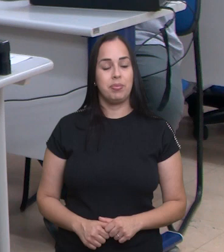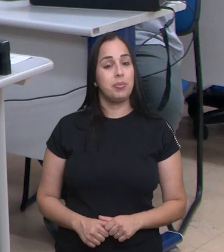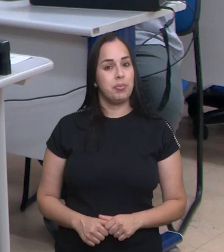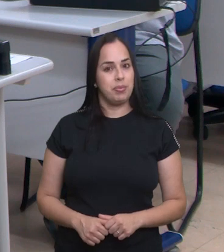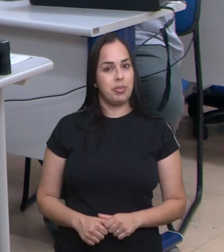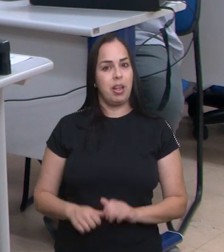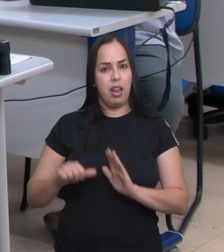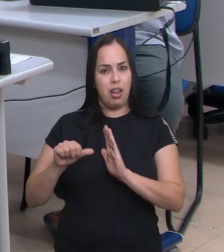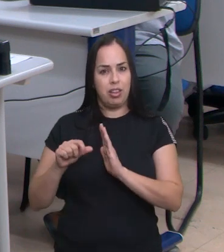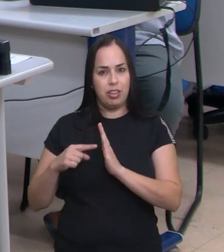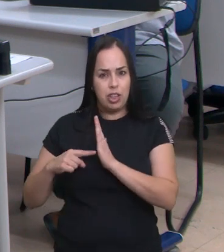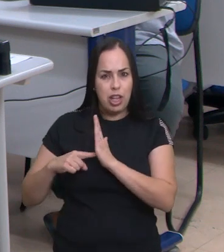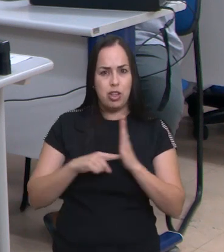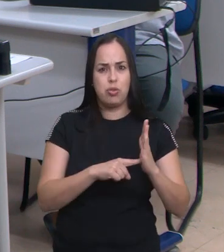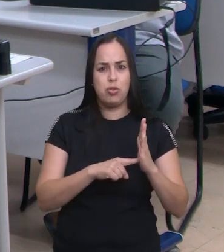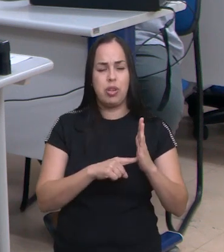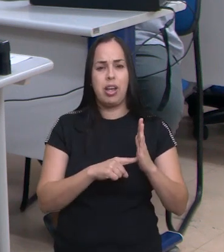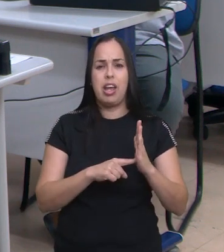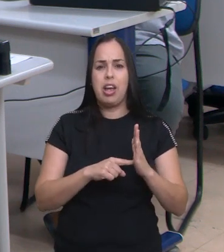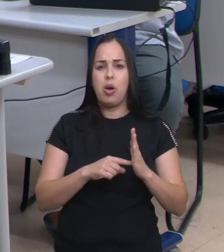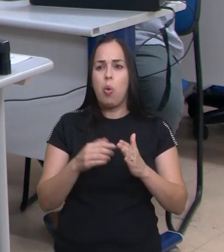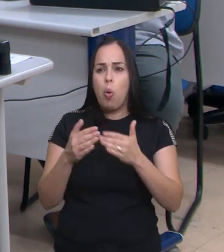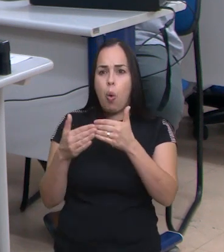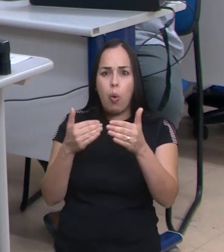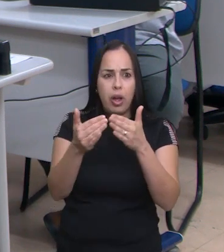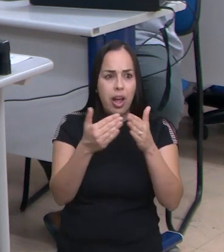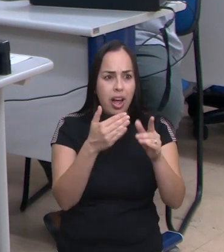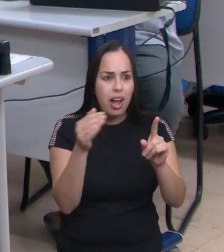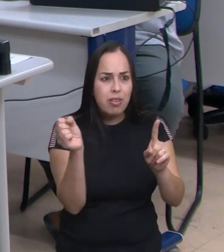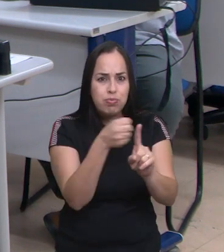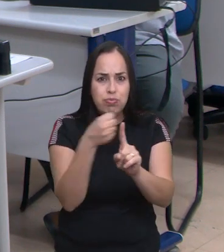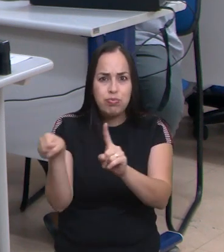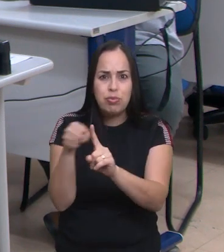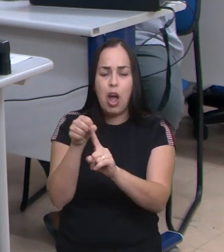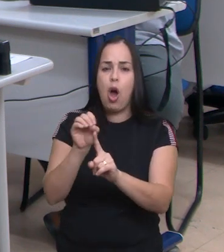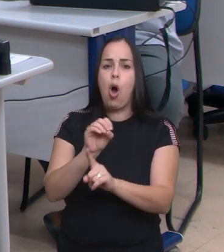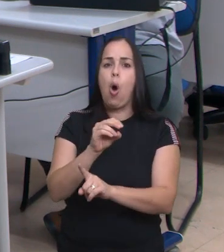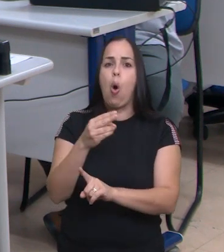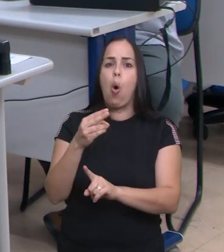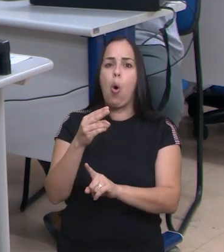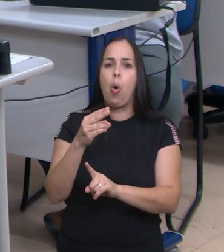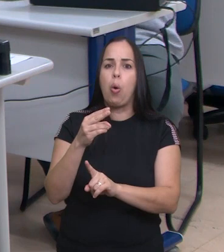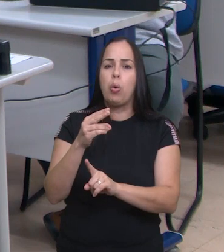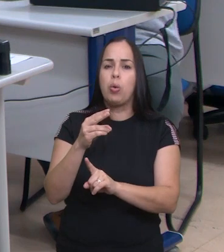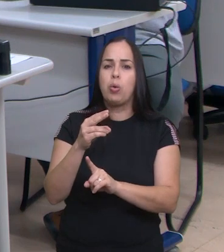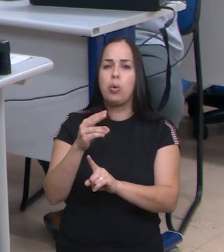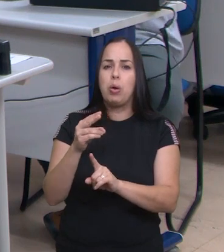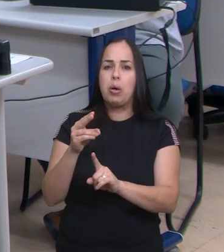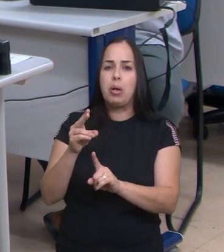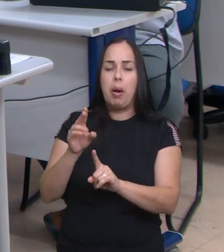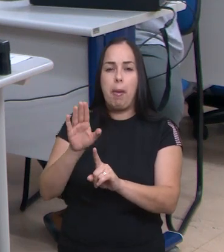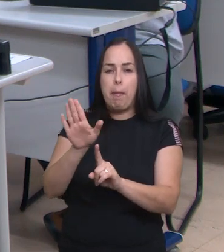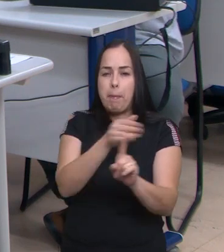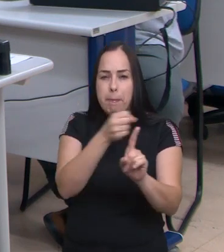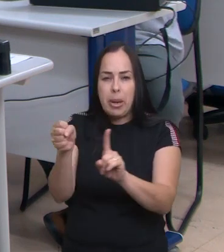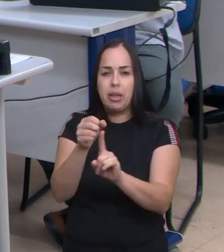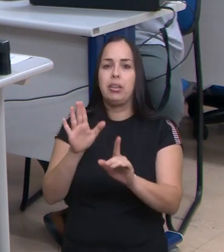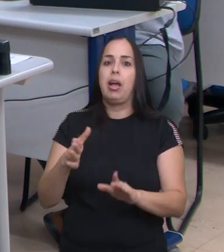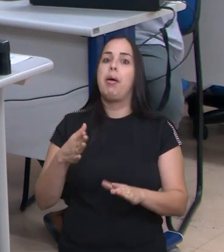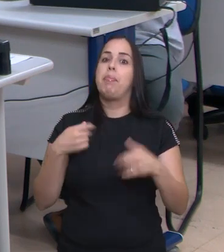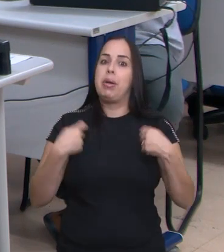3922-7418. Denunciar e informar sobre qualquer caso de agressão ou maus tratos a crianças é um papel de todos,